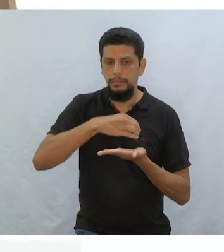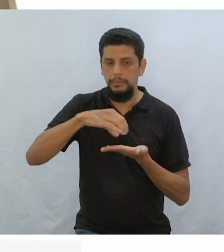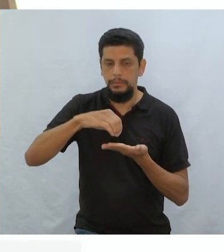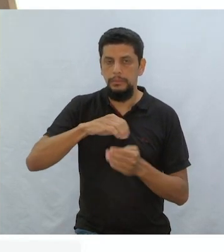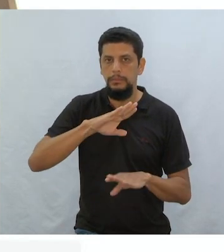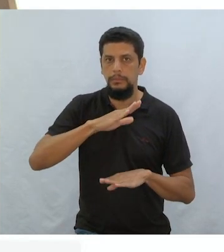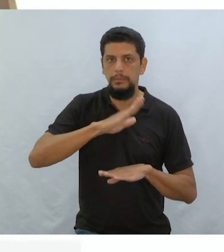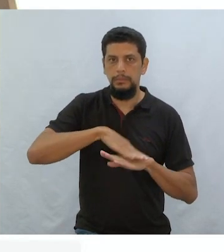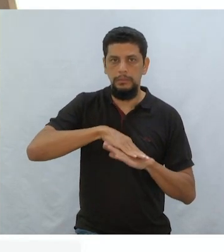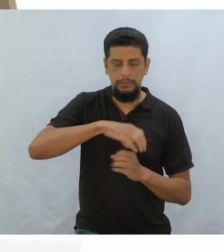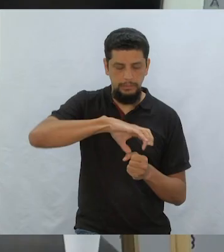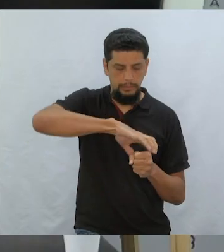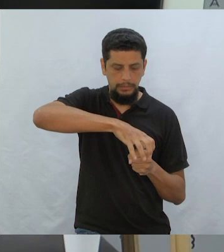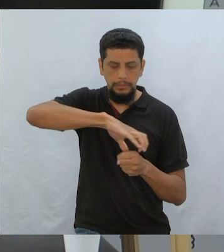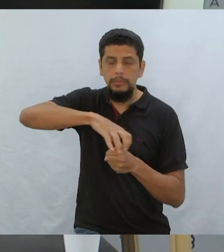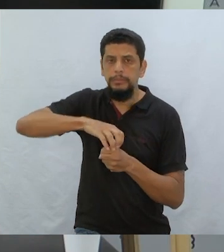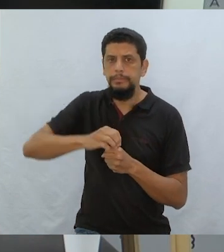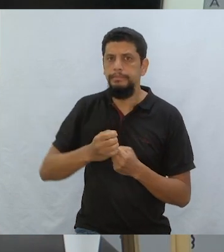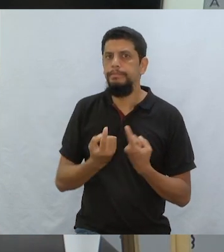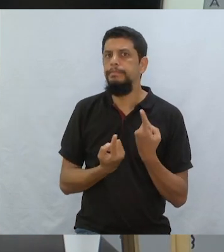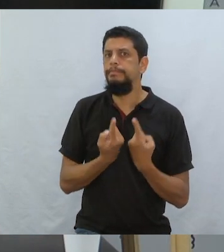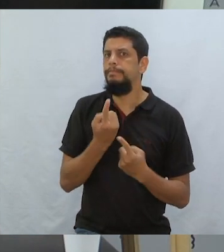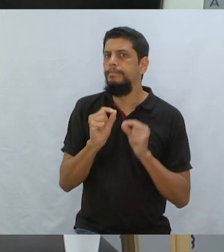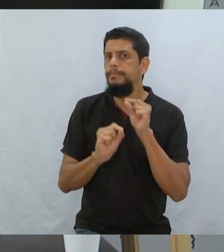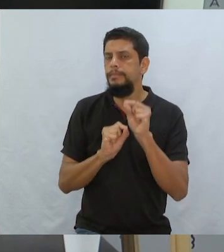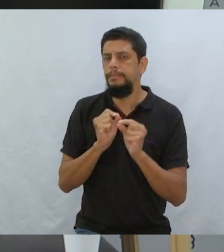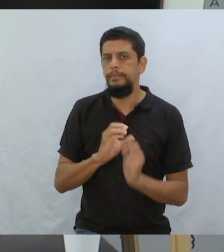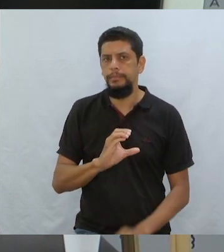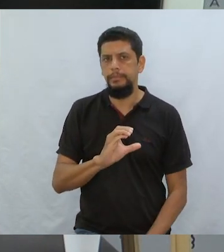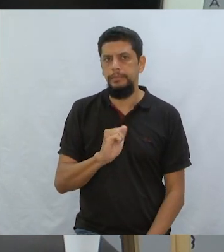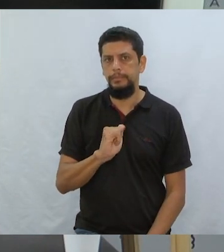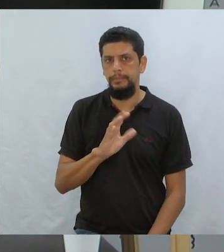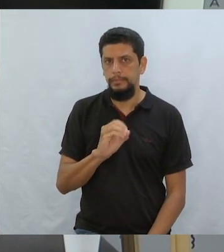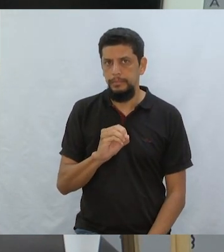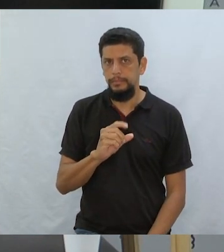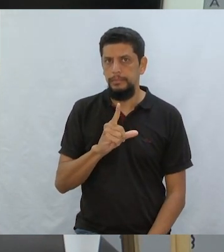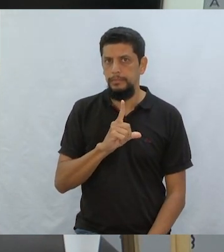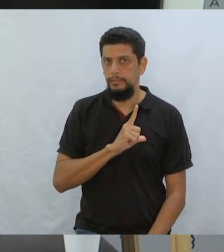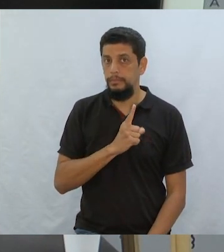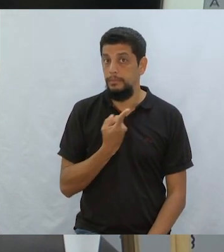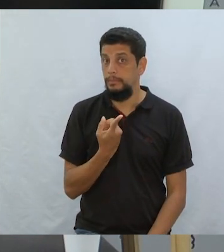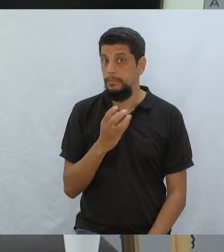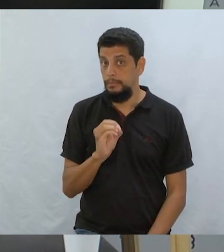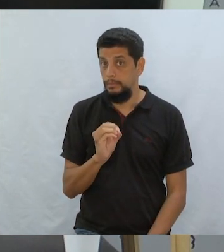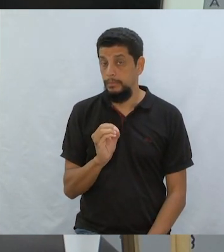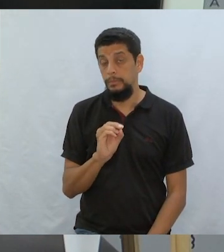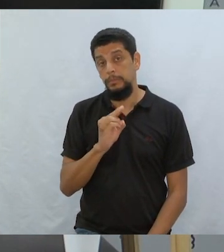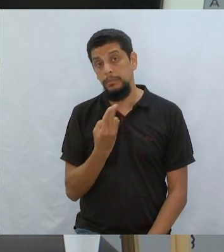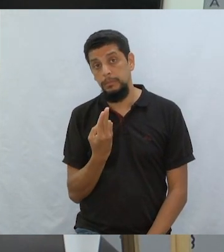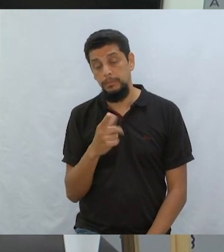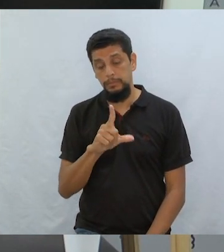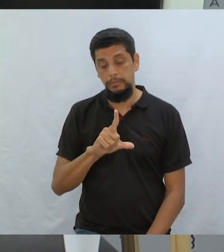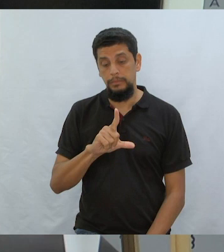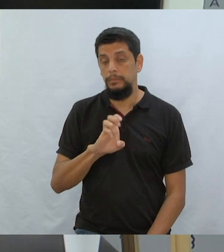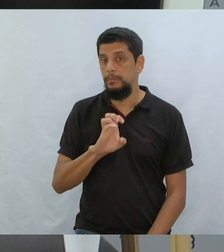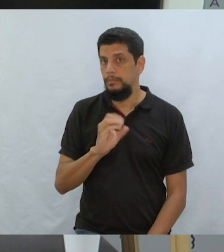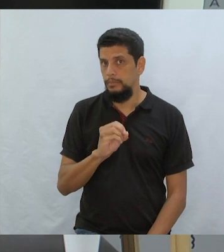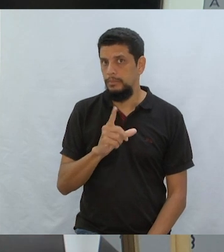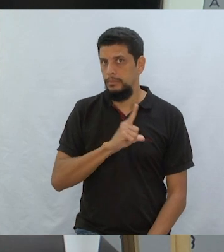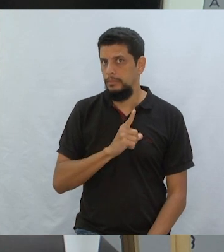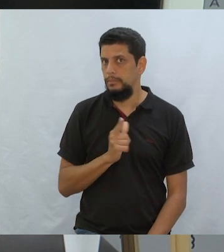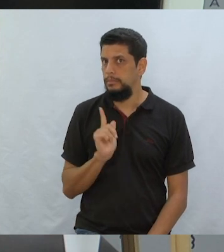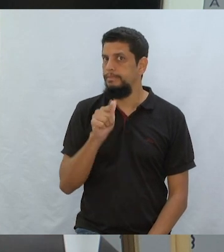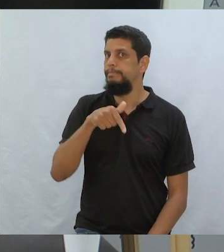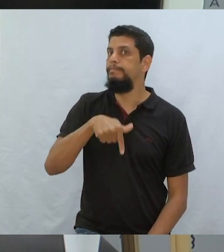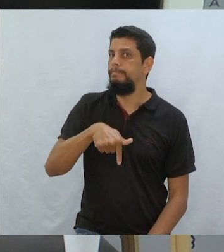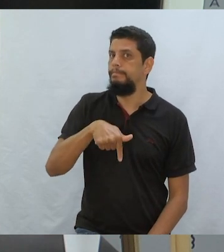O maior número, né? A quantidade maior. O Caio com 10 tampinhas ou o Léo